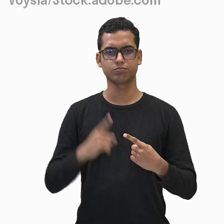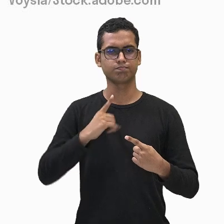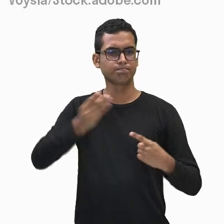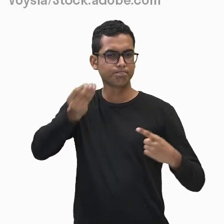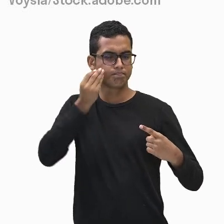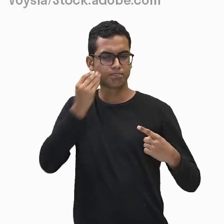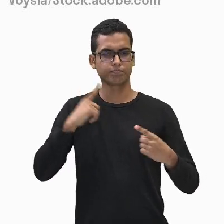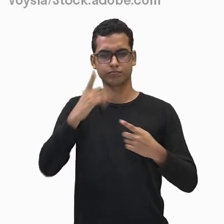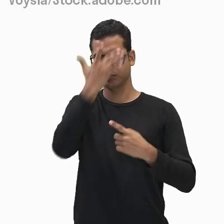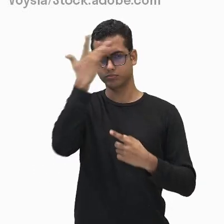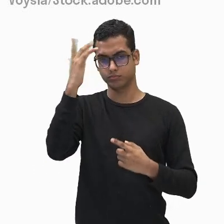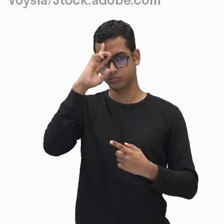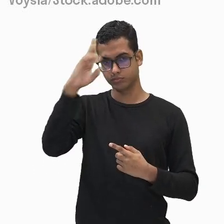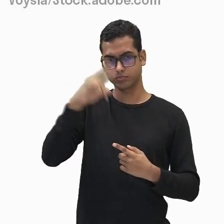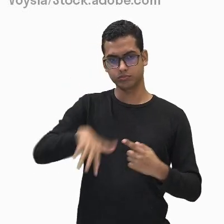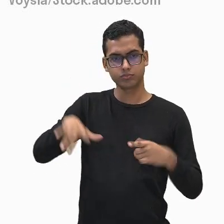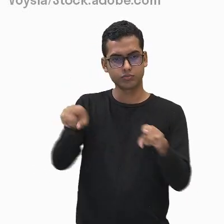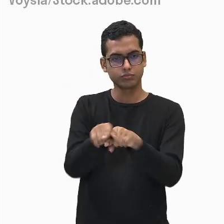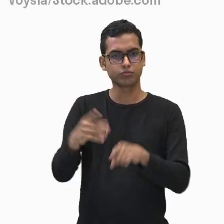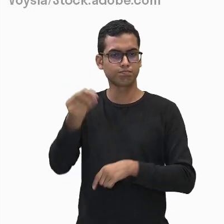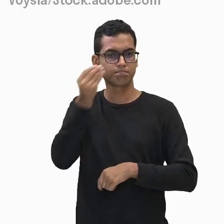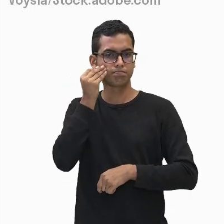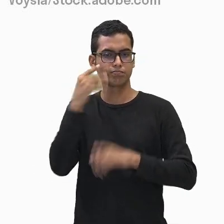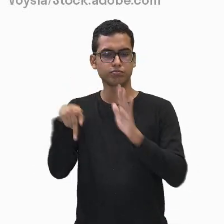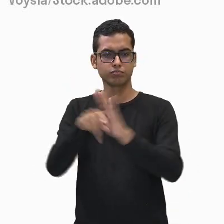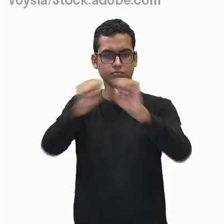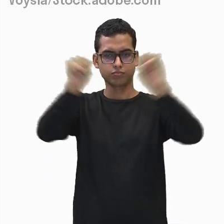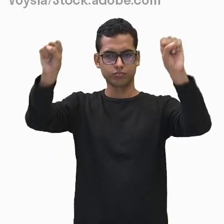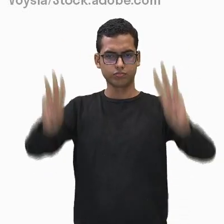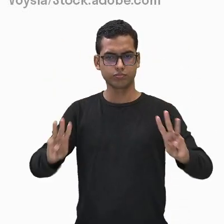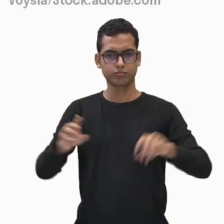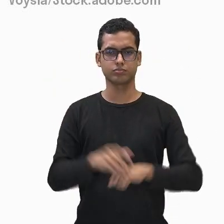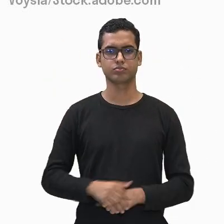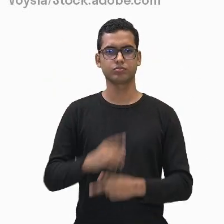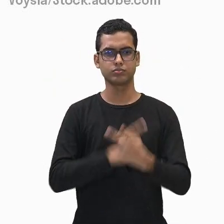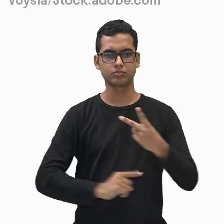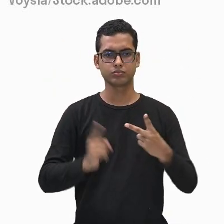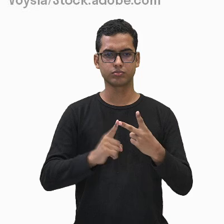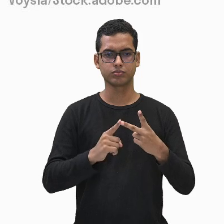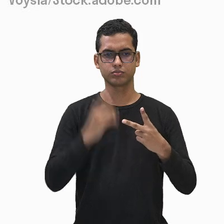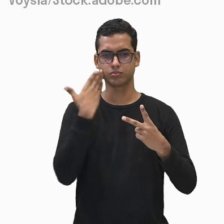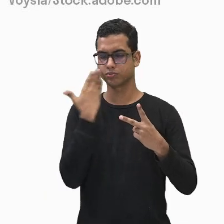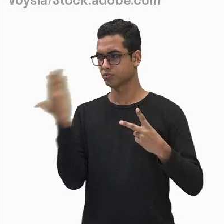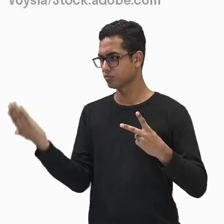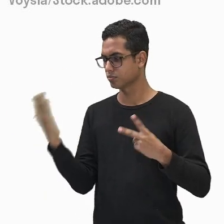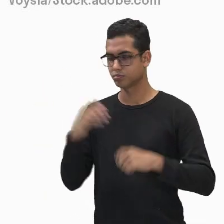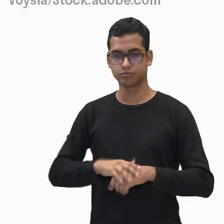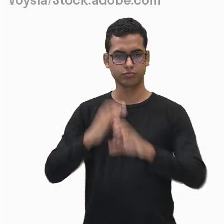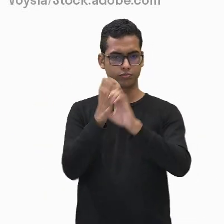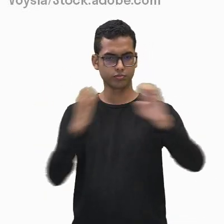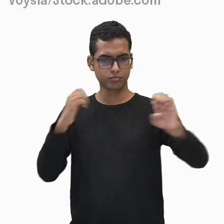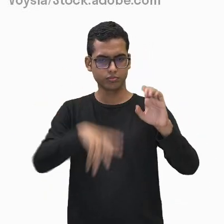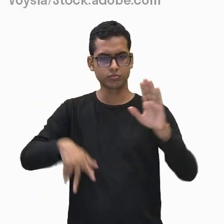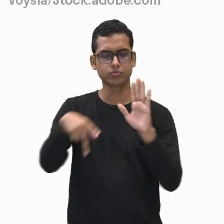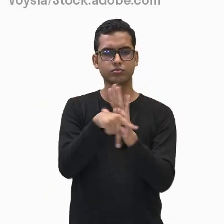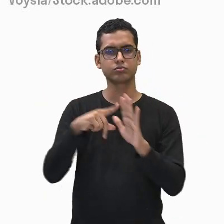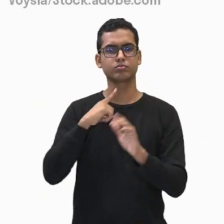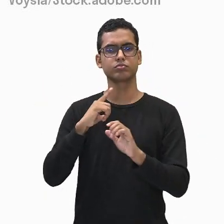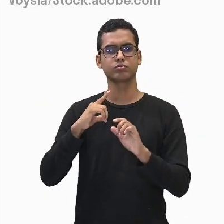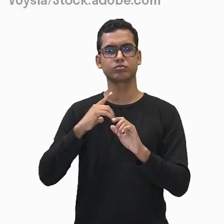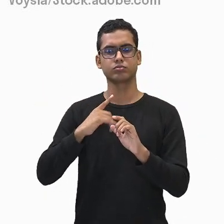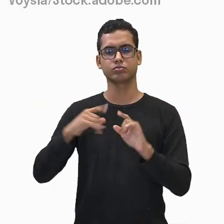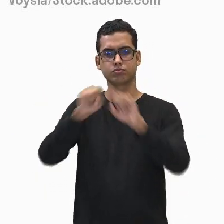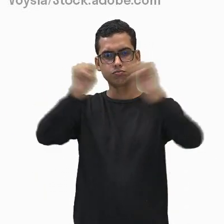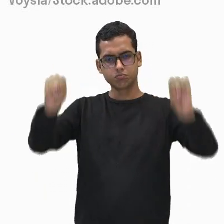testes, engenheiro informático de hardware, que é um engenheiro, né, de hardware de computadores,